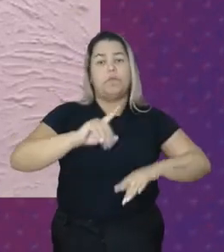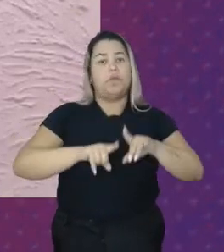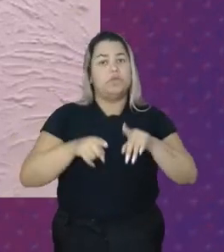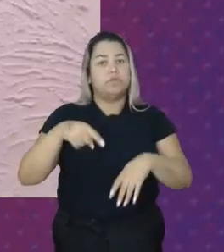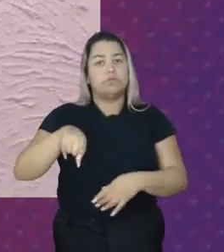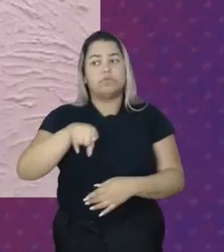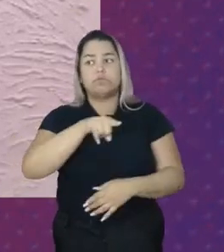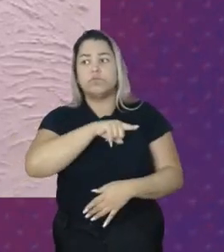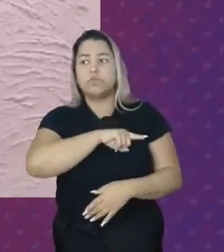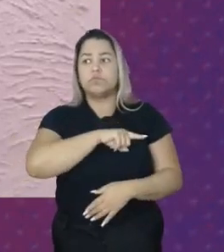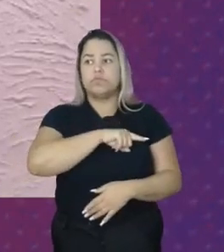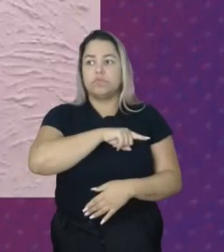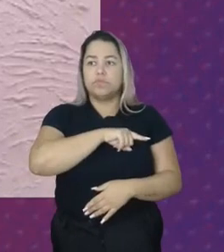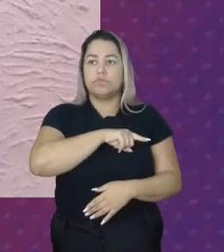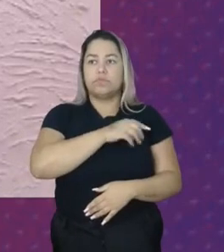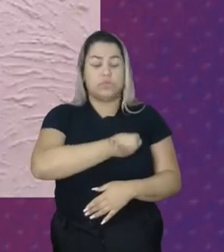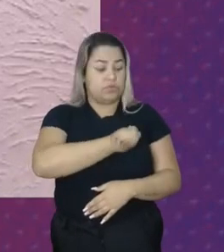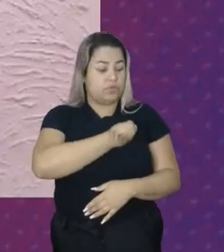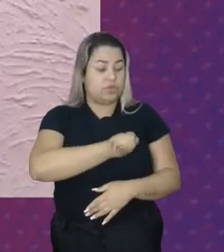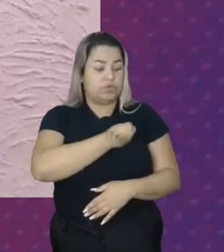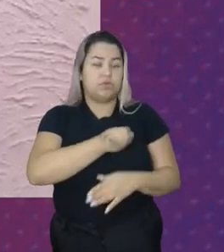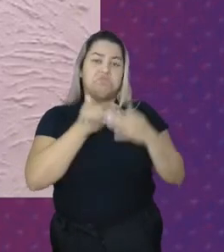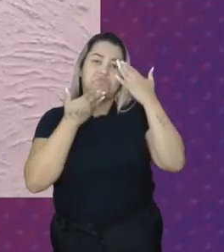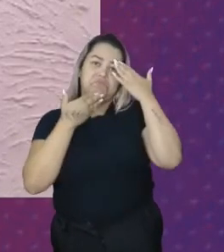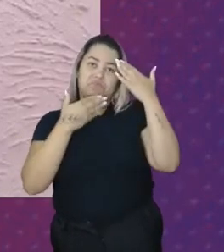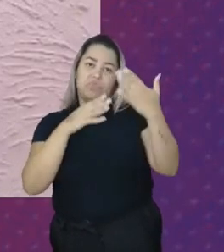estamos passando. Mas, graças a Deus,